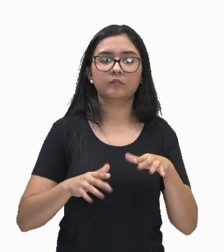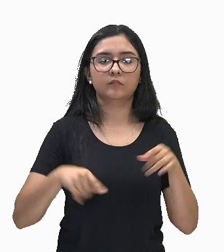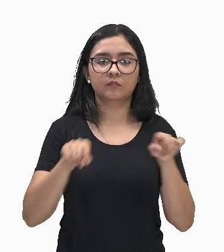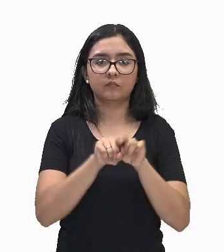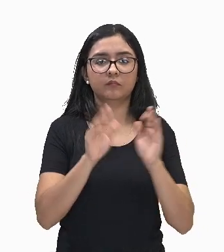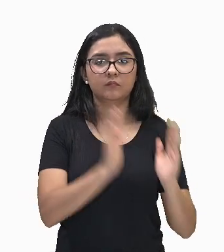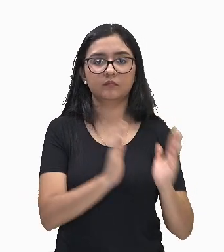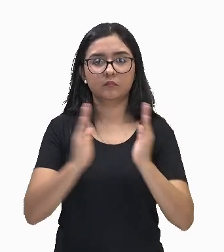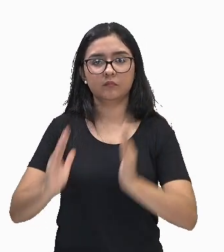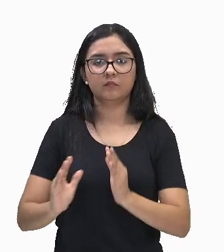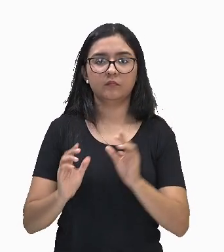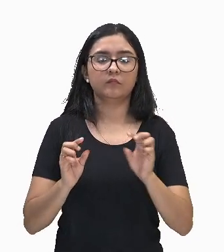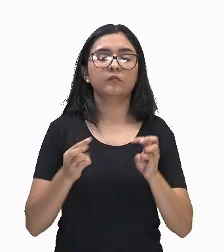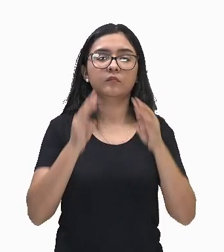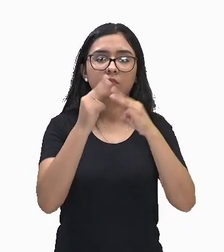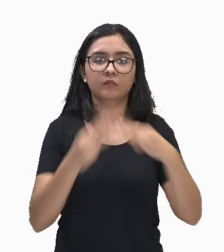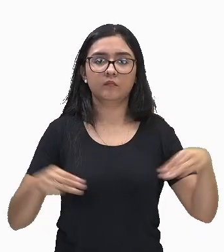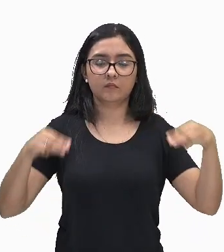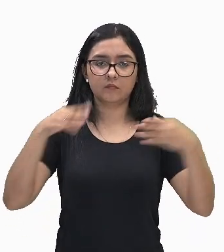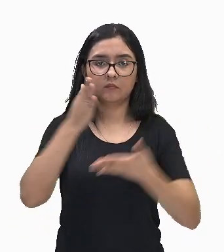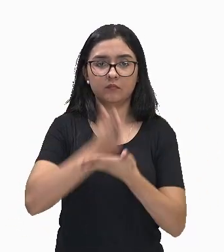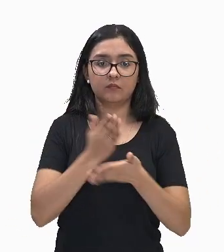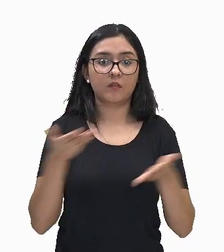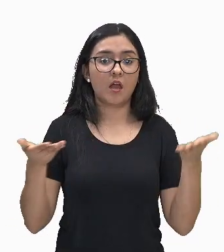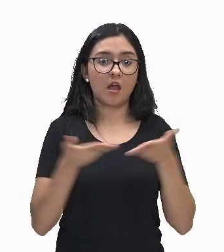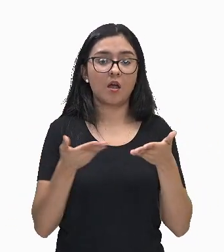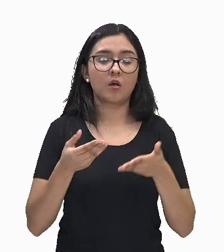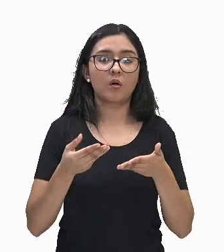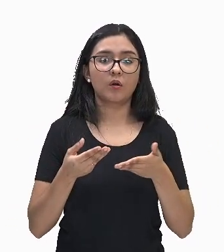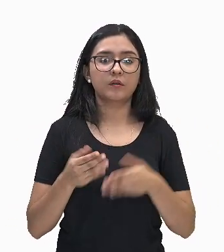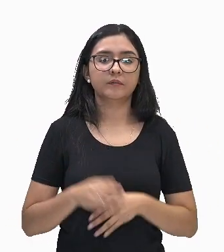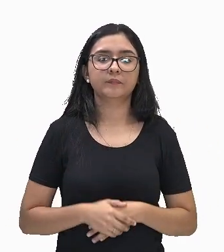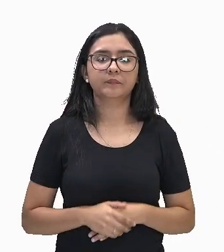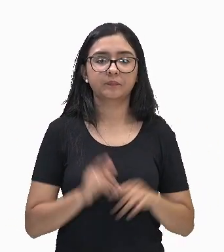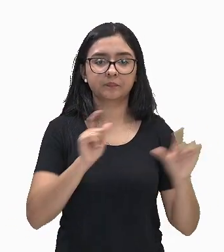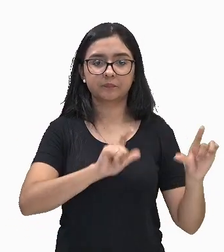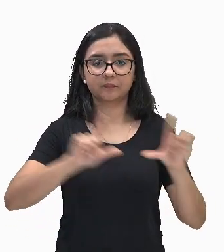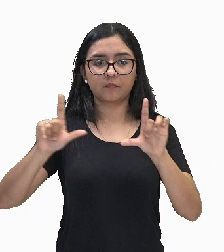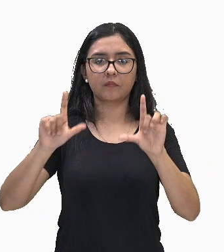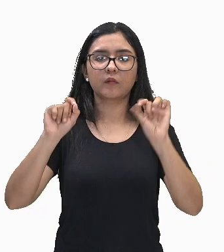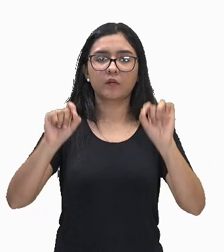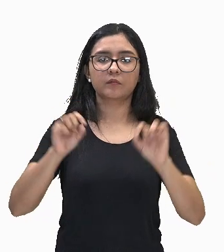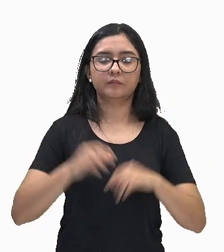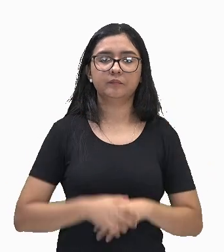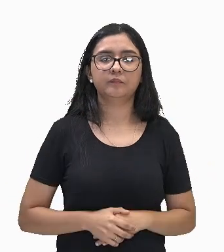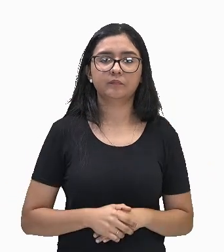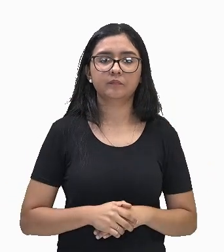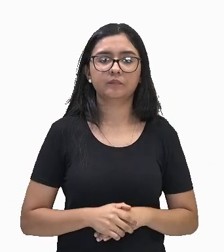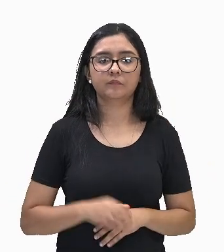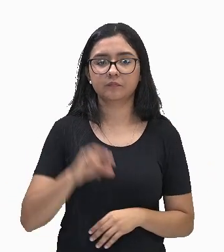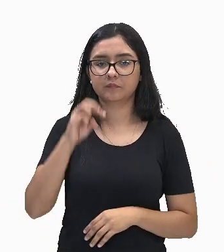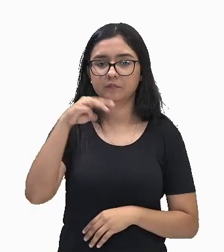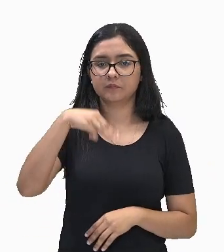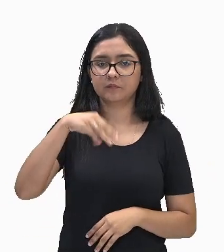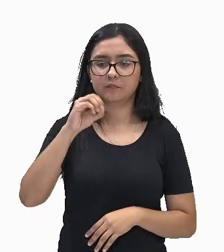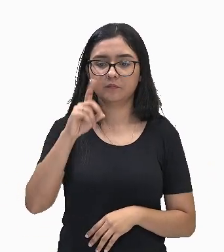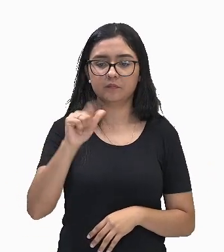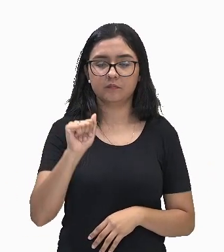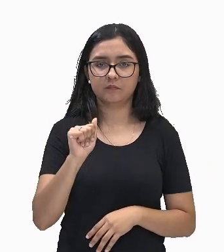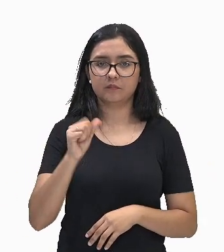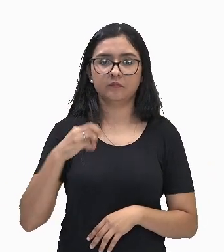a a mediana e agora vamos para a nossa próxima cartela que é a nossa